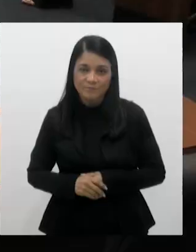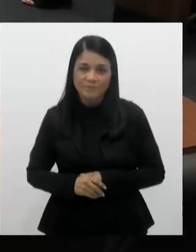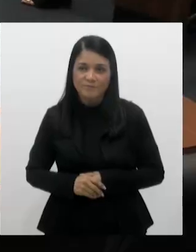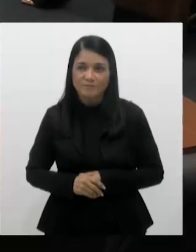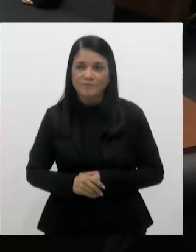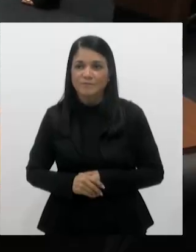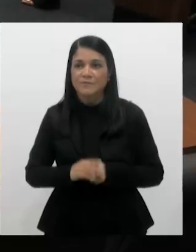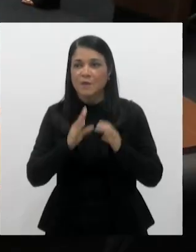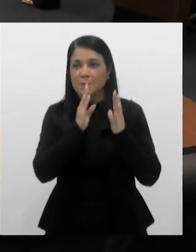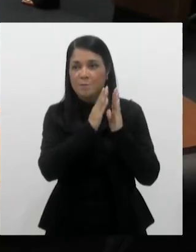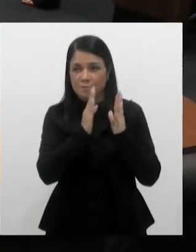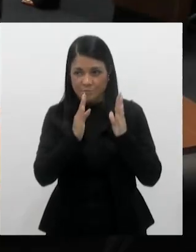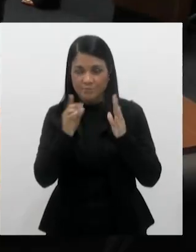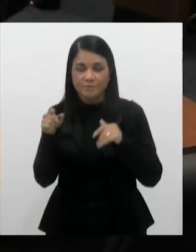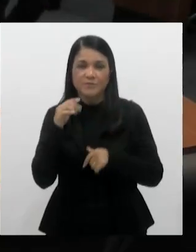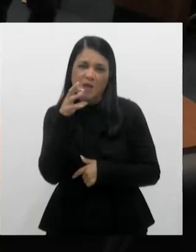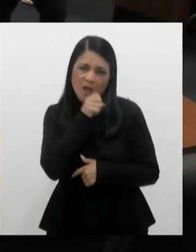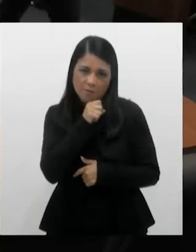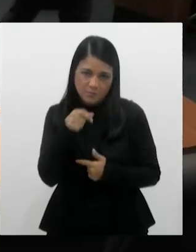Presidente, pela ordem, rapidamente.